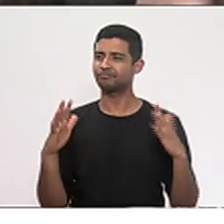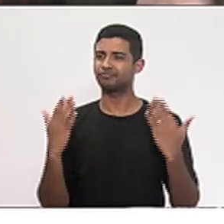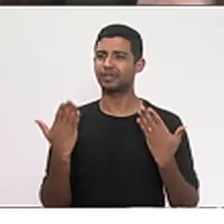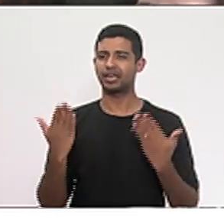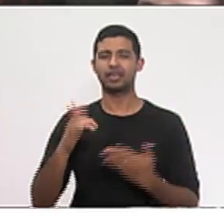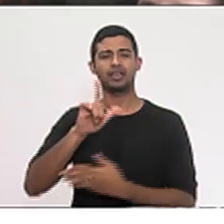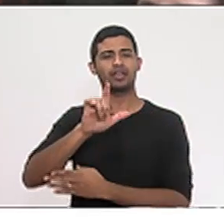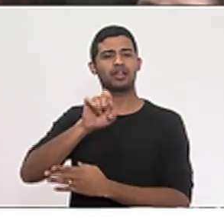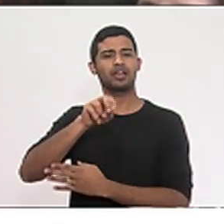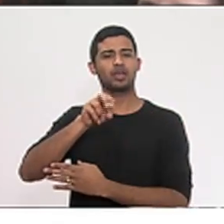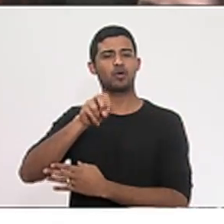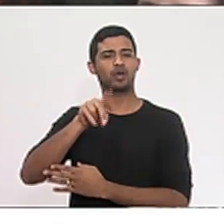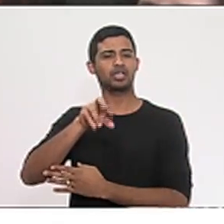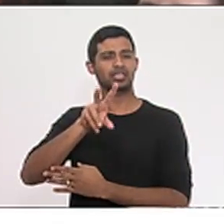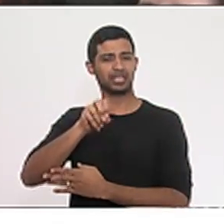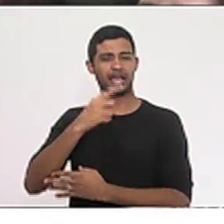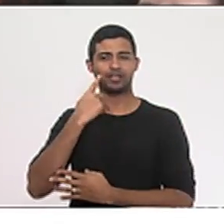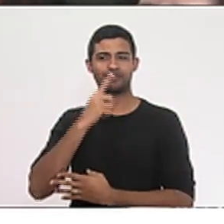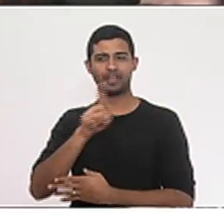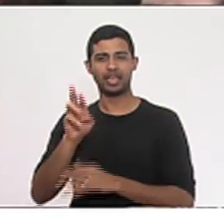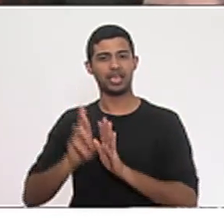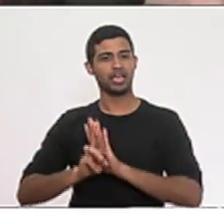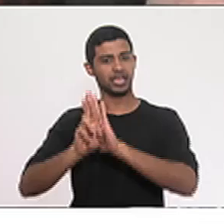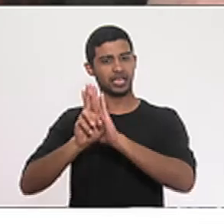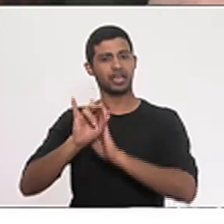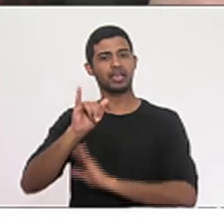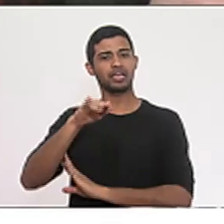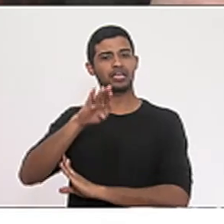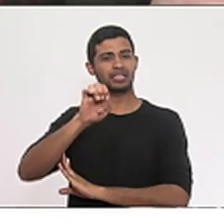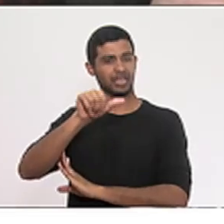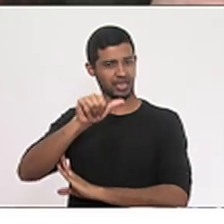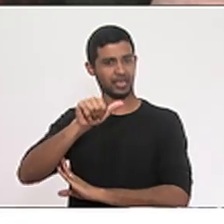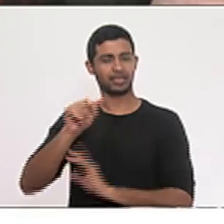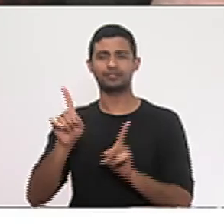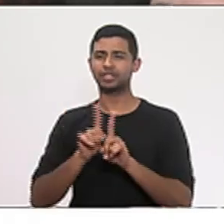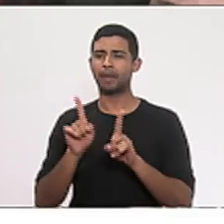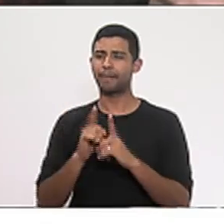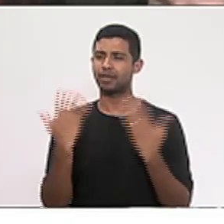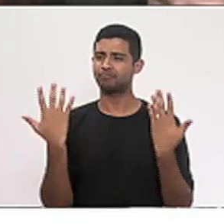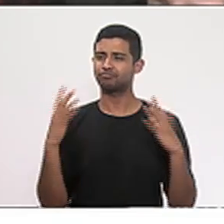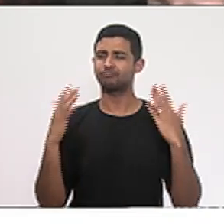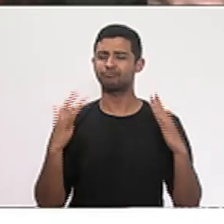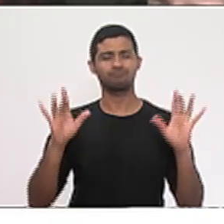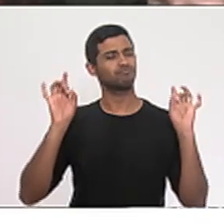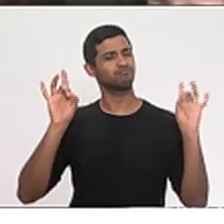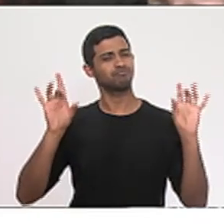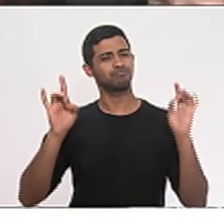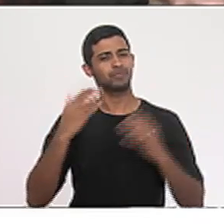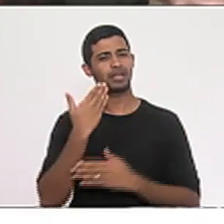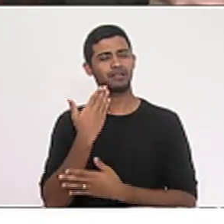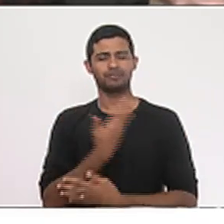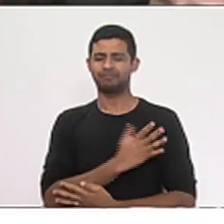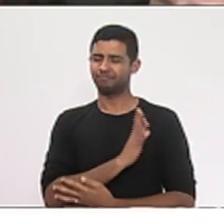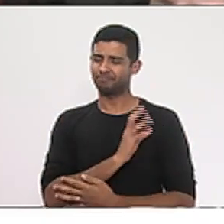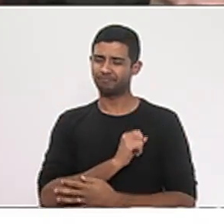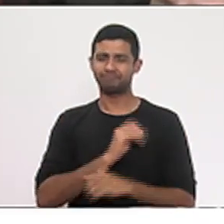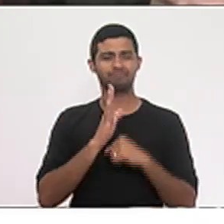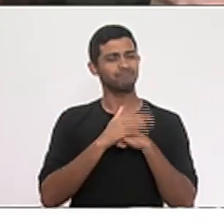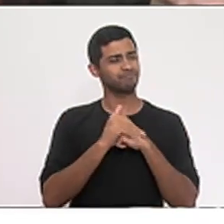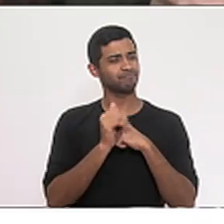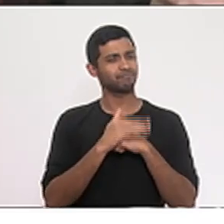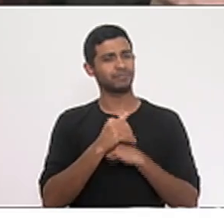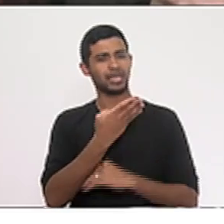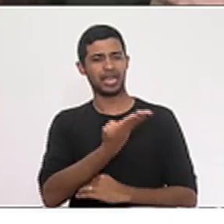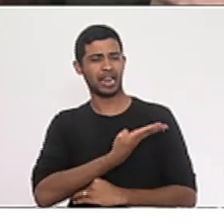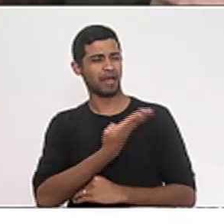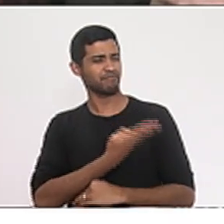o Leonardo, não é, representando o INEA, e uma saudação muito especial, afetuosa, a esse companheiro